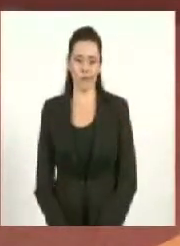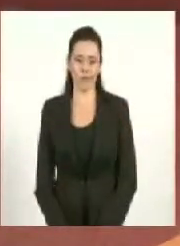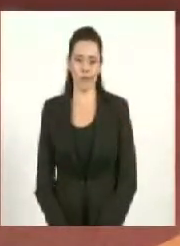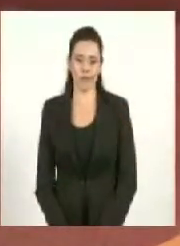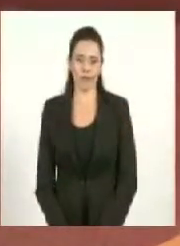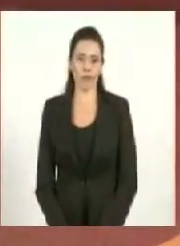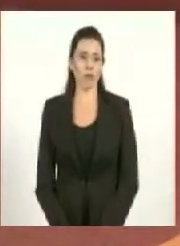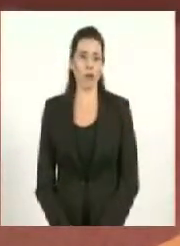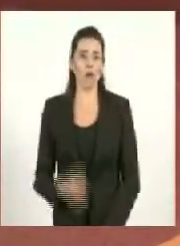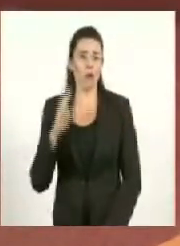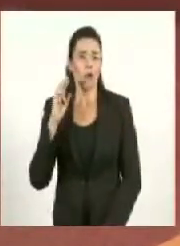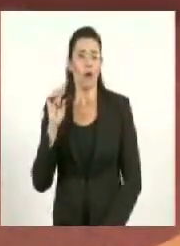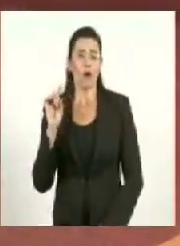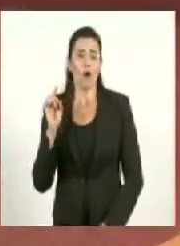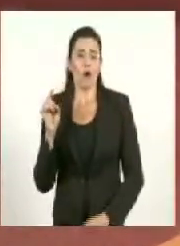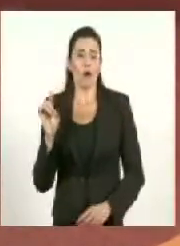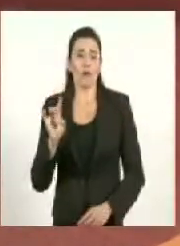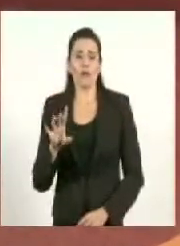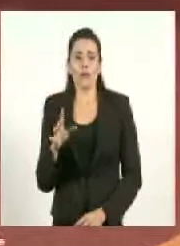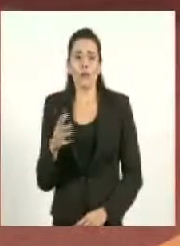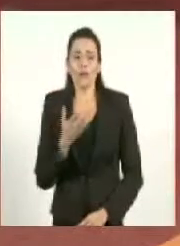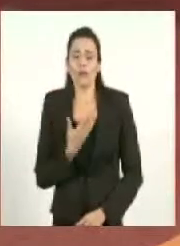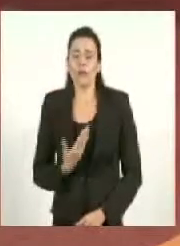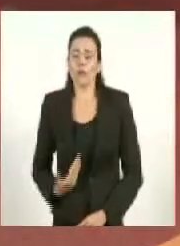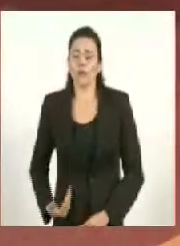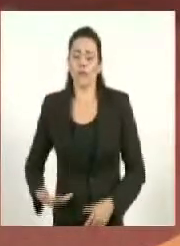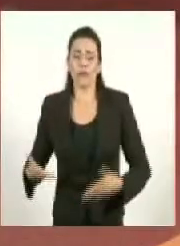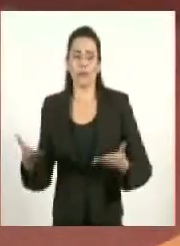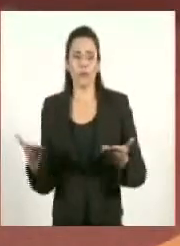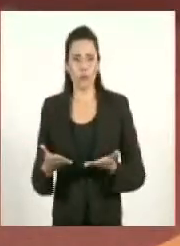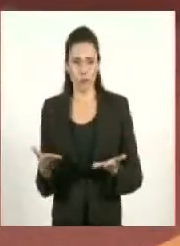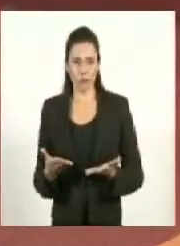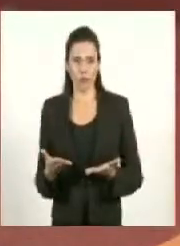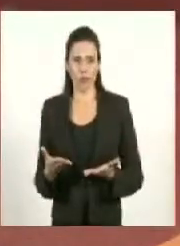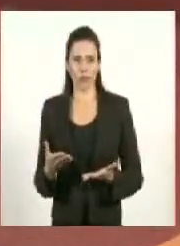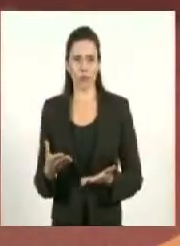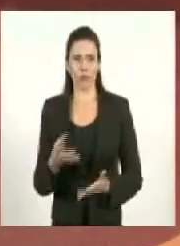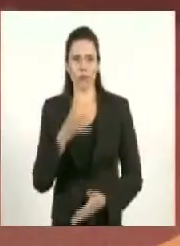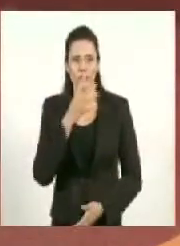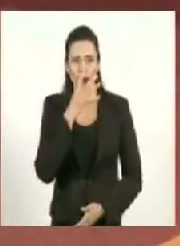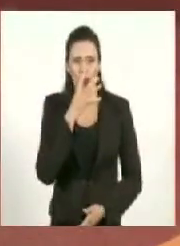coisas acontecerem. Então, eu fico me perguntando,